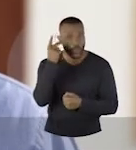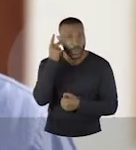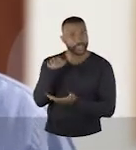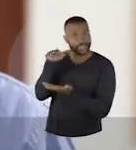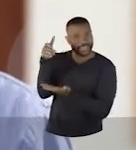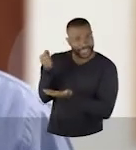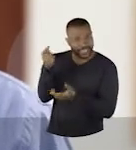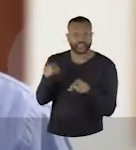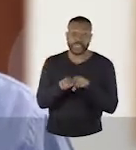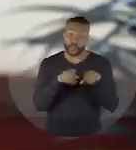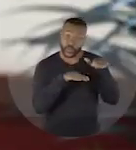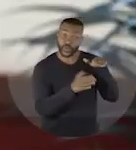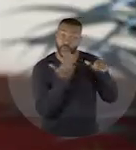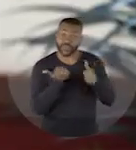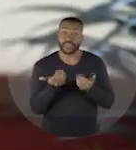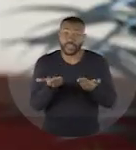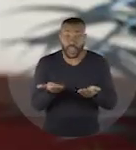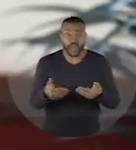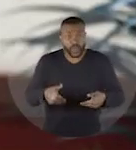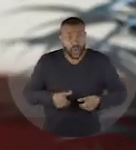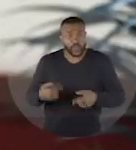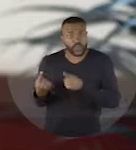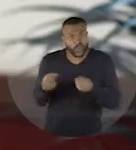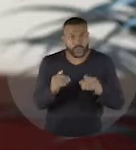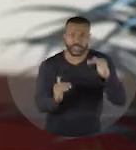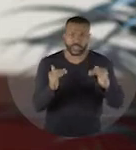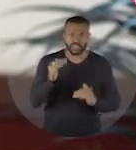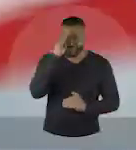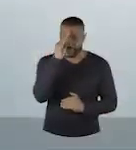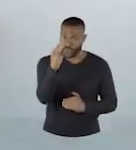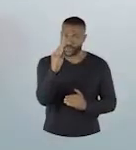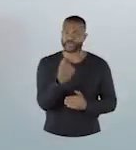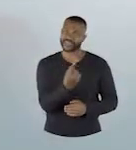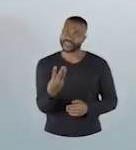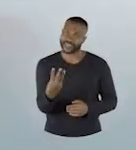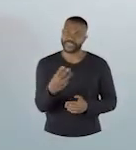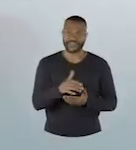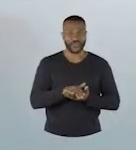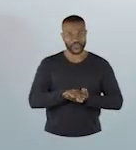Leite e o Banco de Alimentos. Combater a fome e a desigualdade será prioridade.